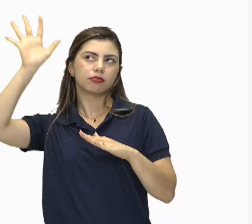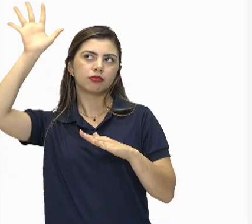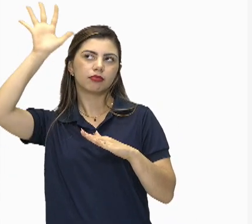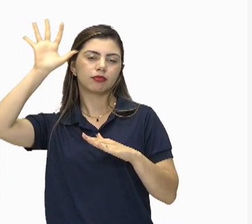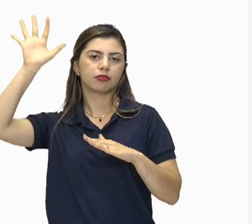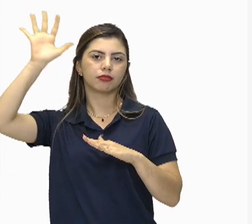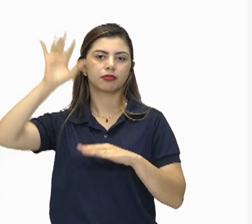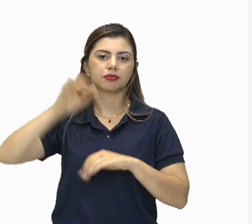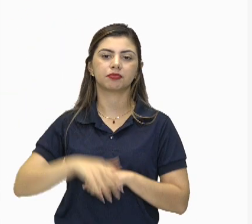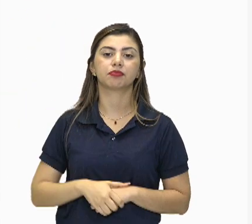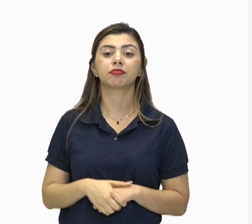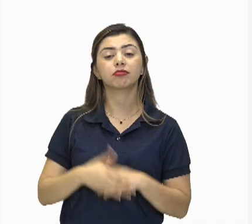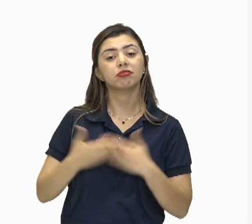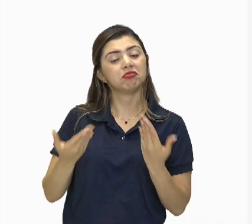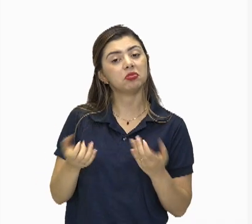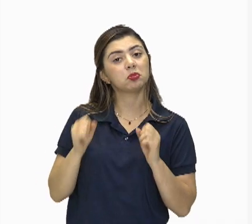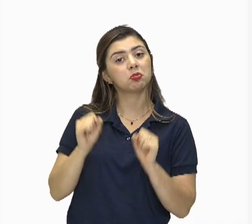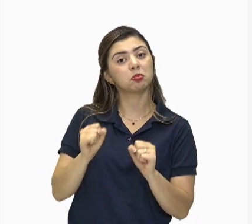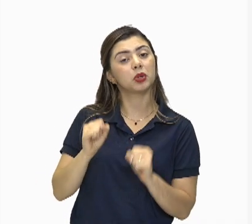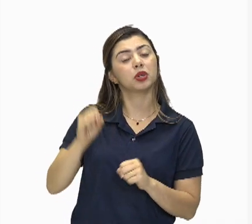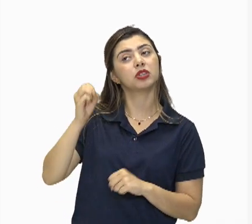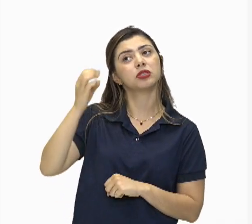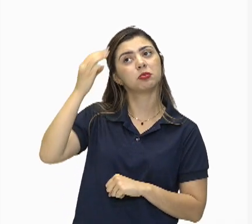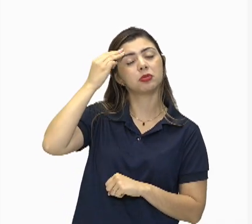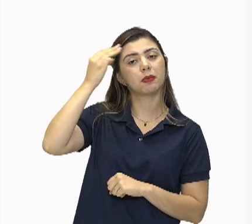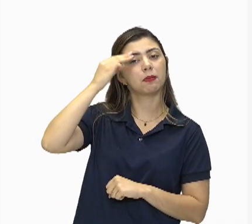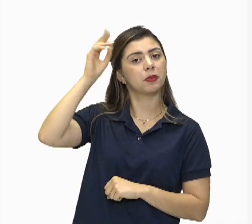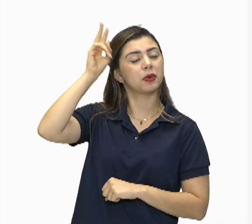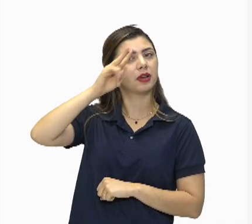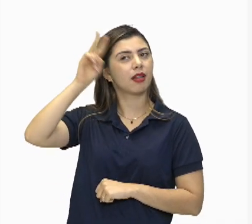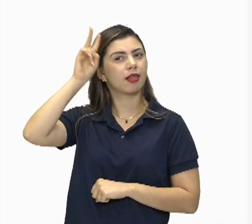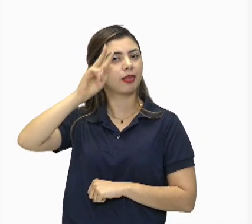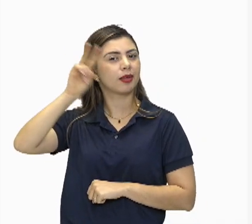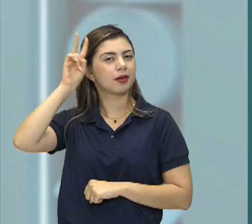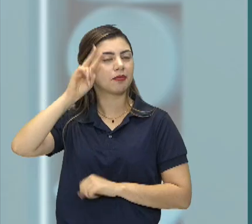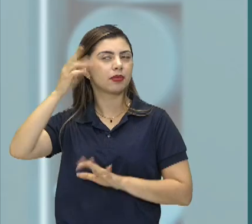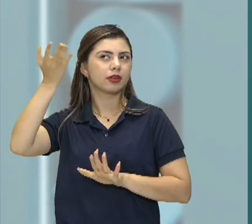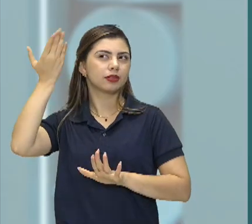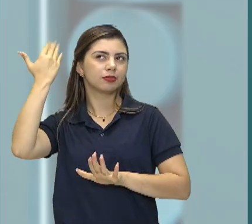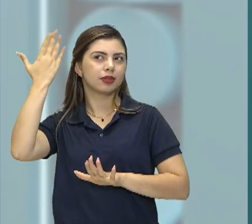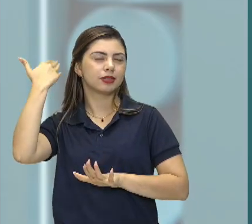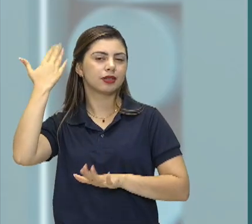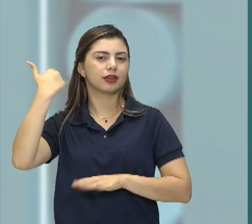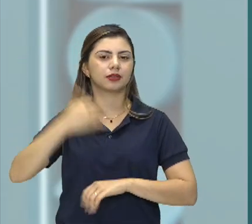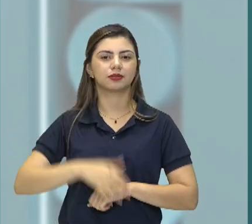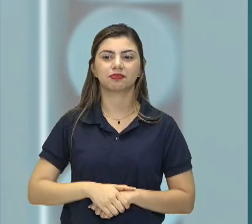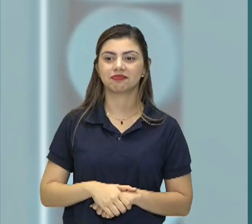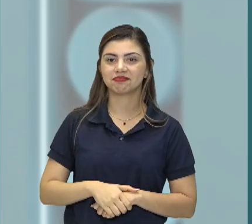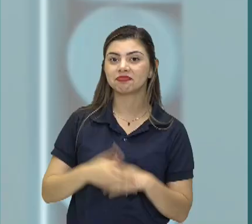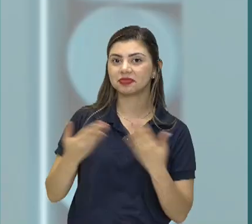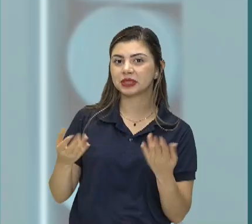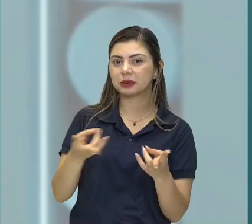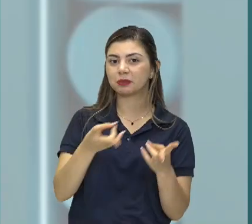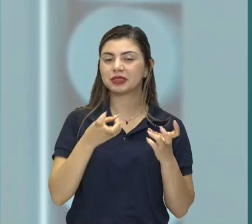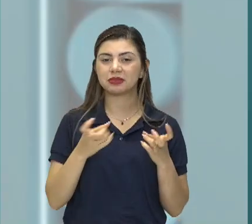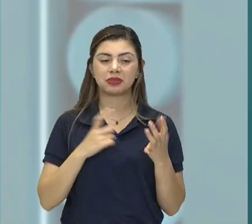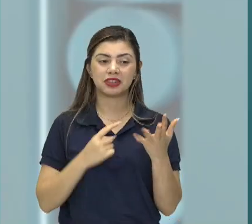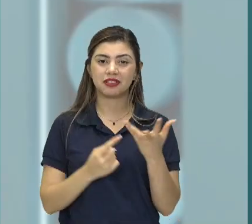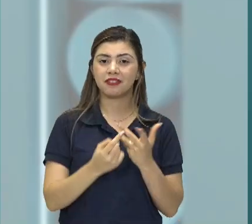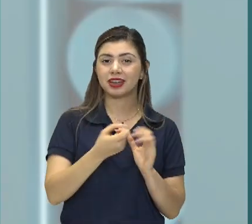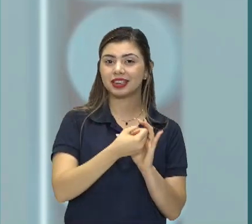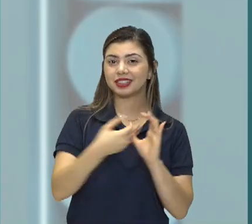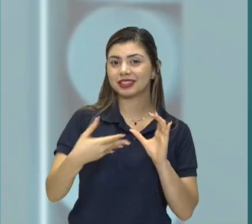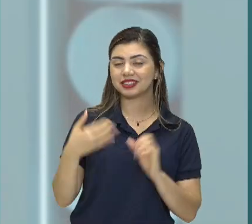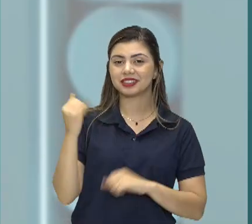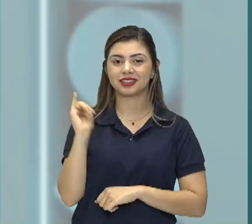cabeça, provavelmente remetendo a certa nostalgia. Viram quantos são os elementos da